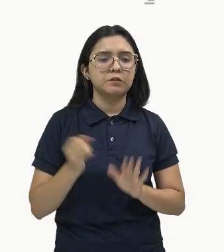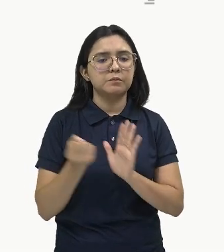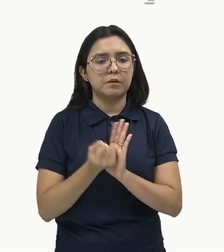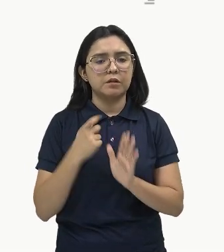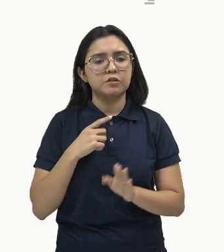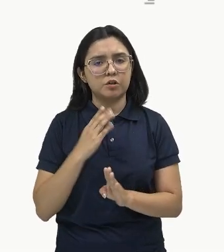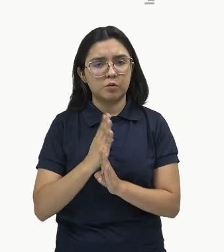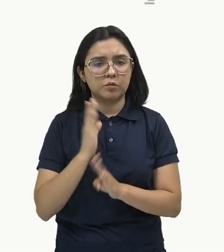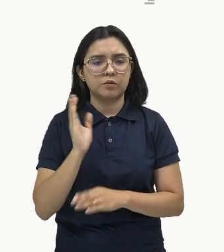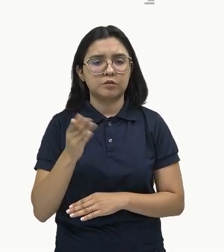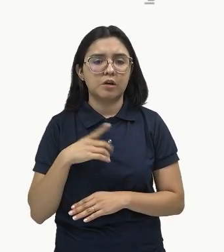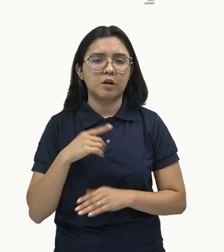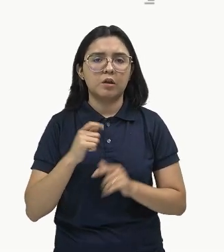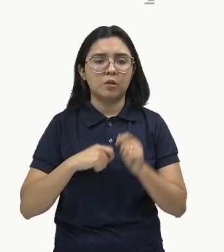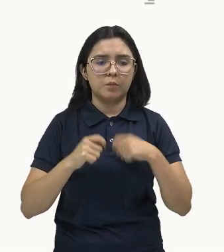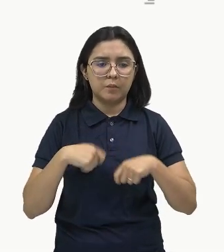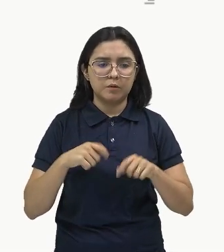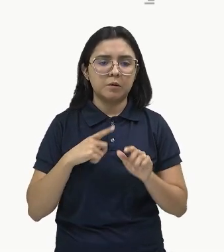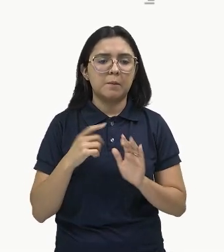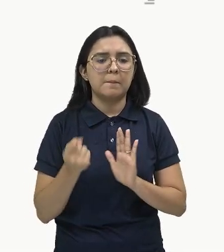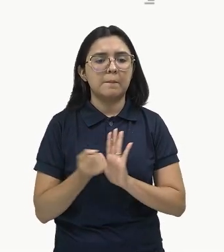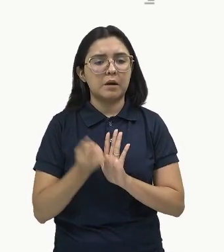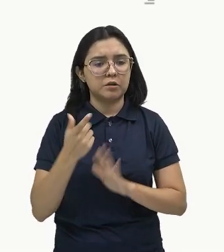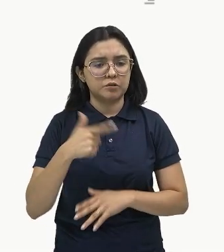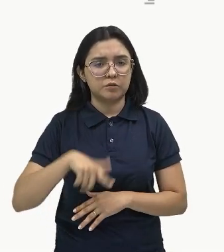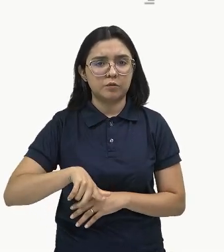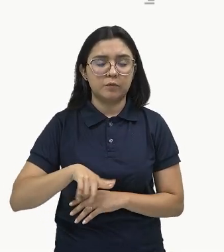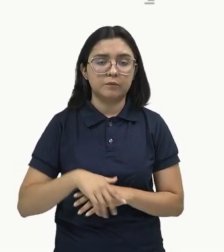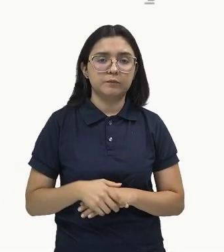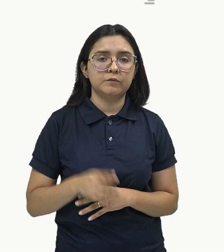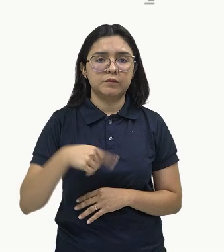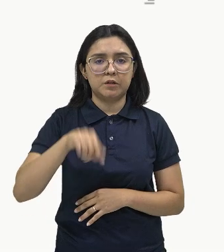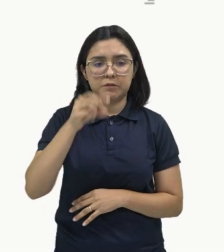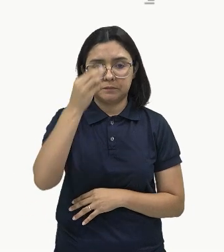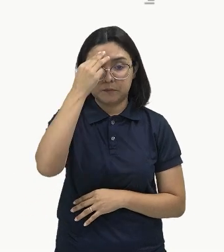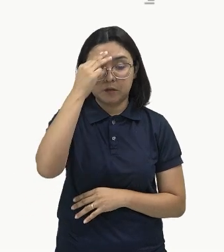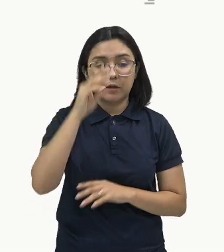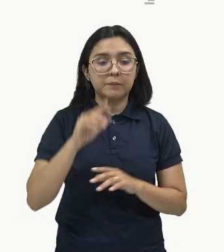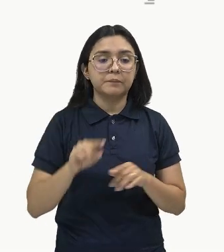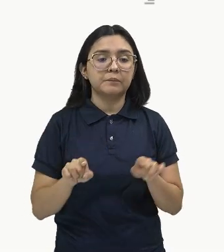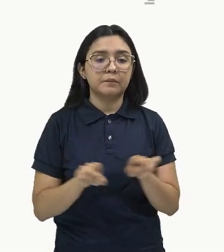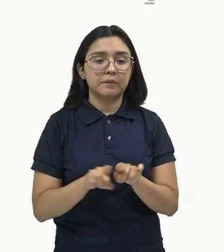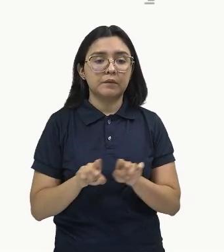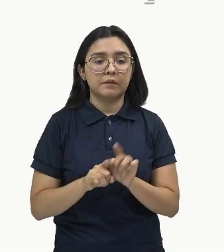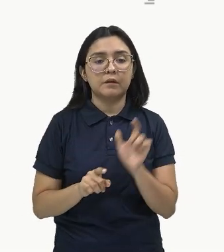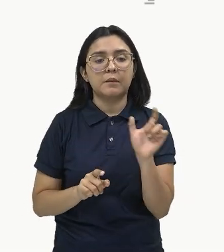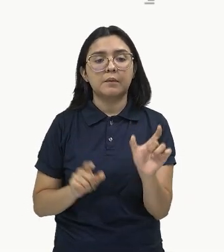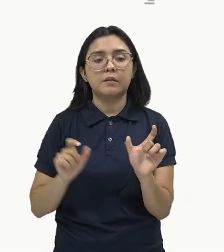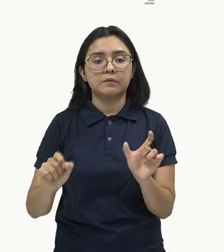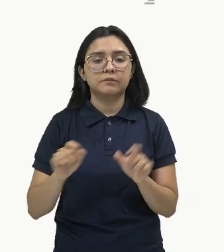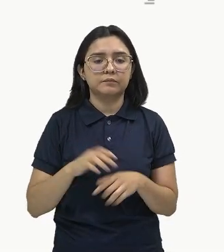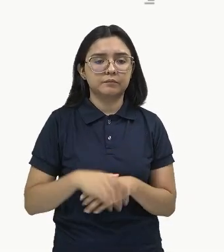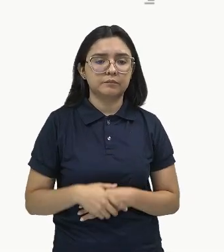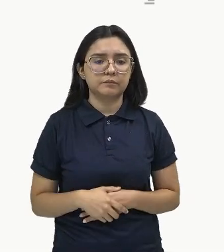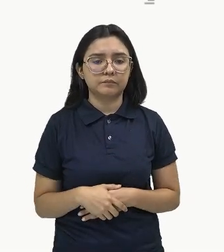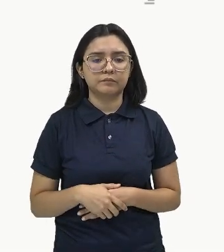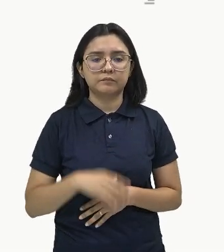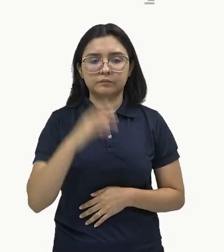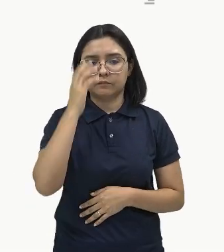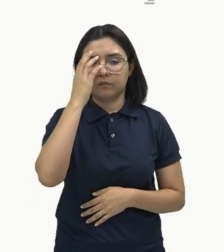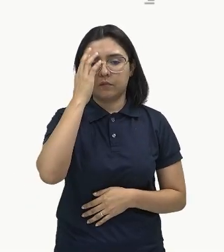né? O economic, marca de novo para vocês lembrarem. A palavra success, lembra alguma coisa para vocês,